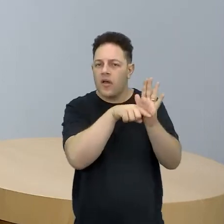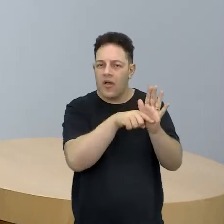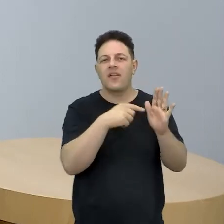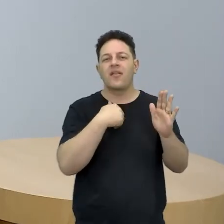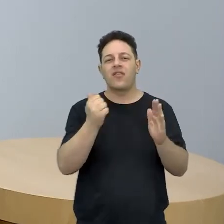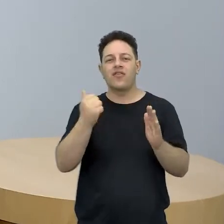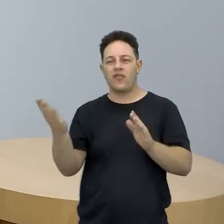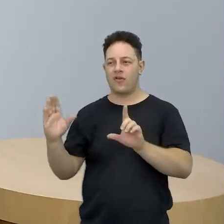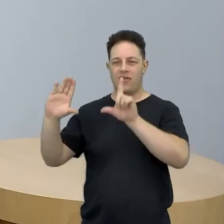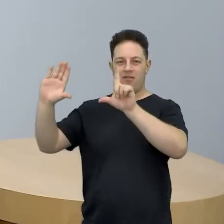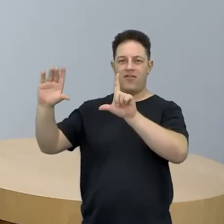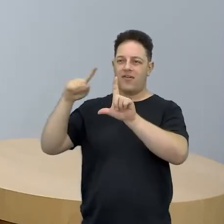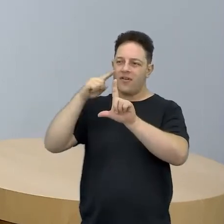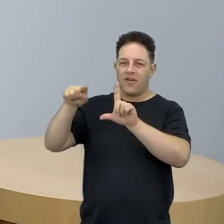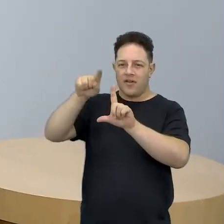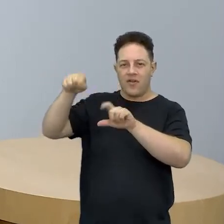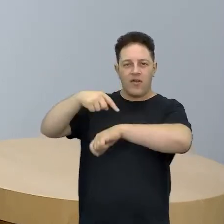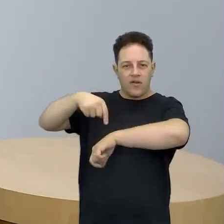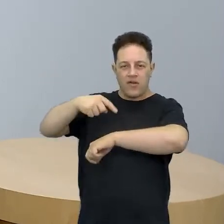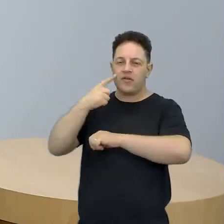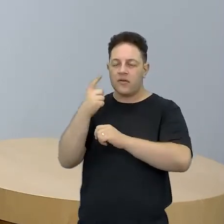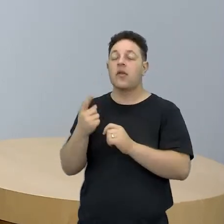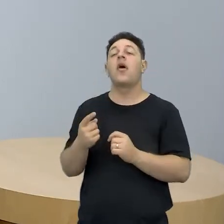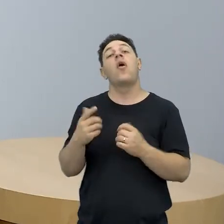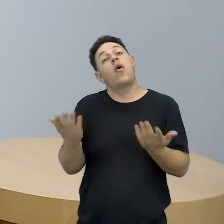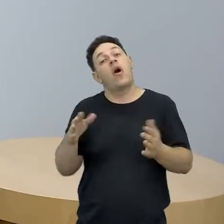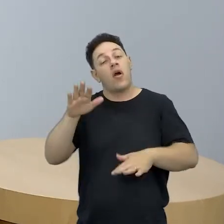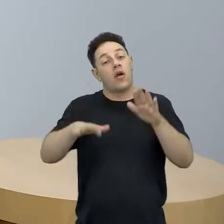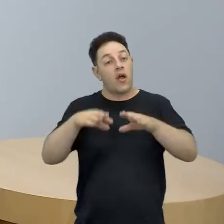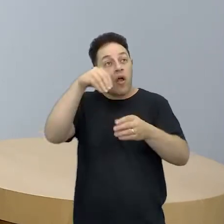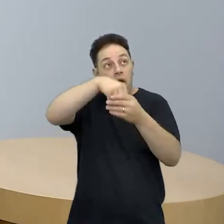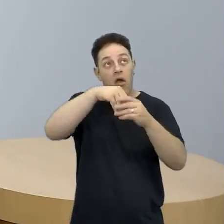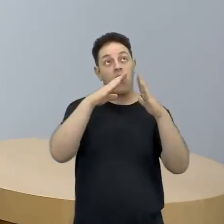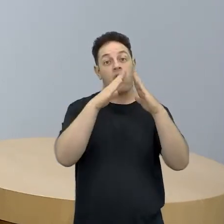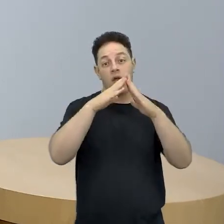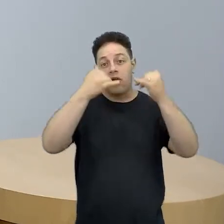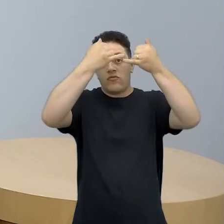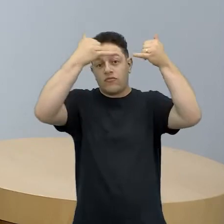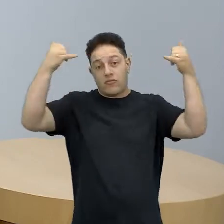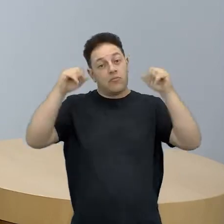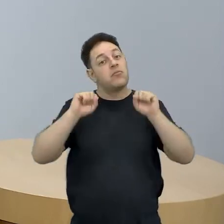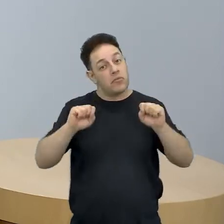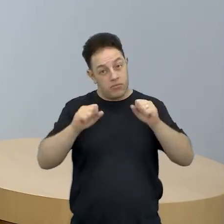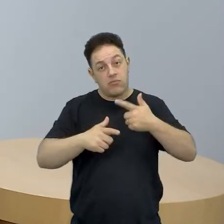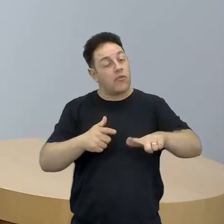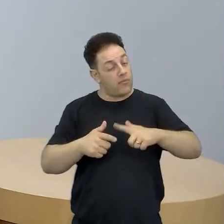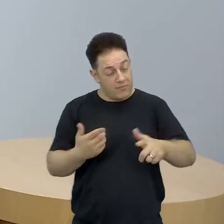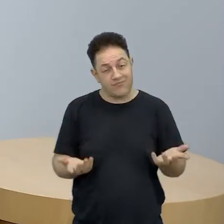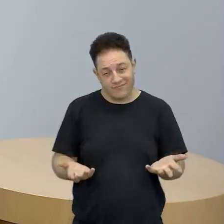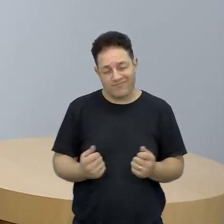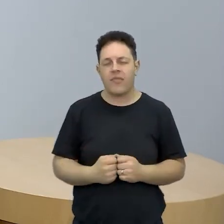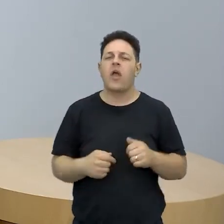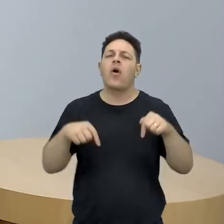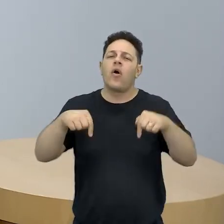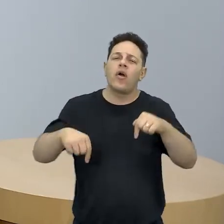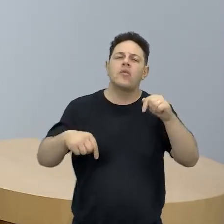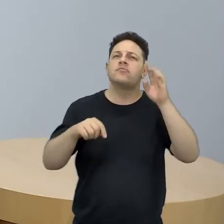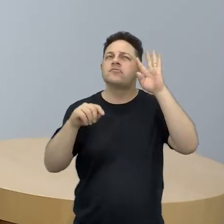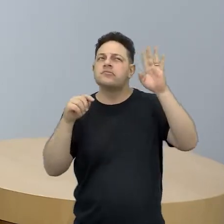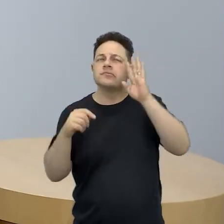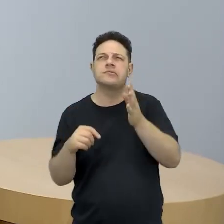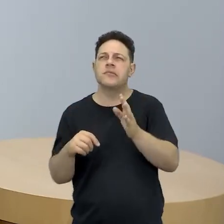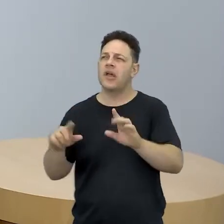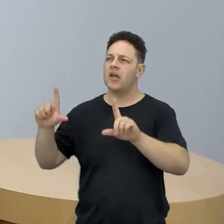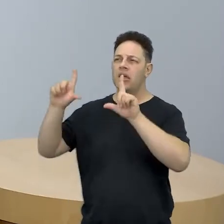né? Ou então, pode ser algum problema interno. Então, hoje a gente vai pensar nisso, né? Se não for o problema no